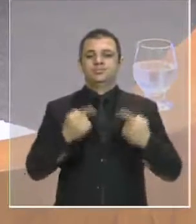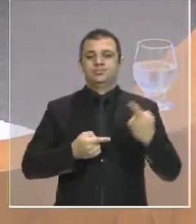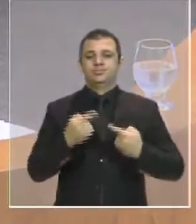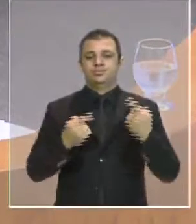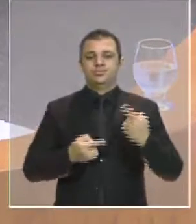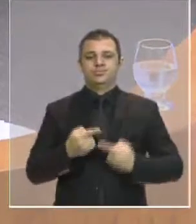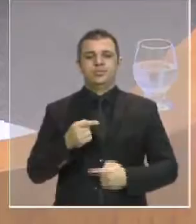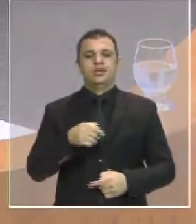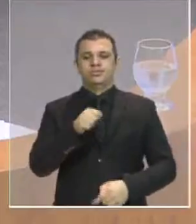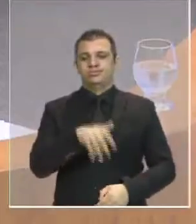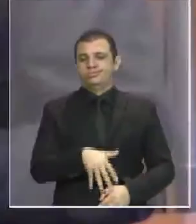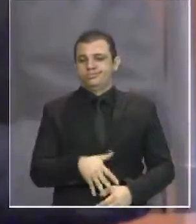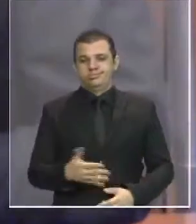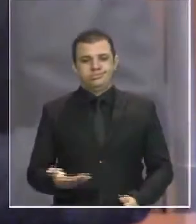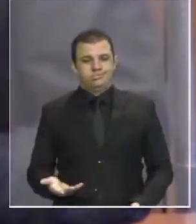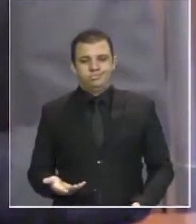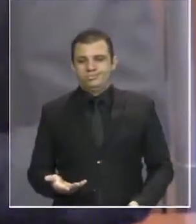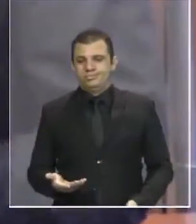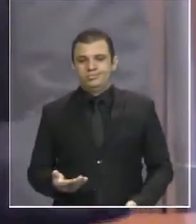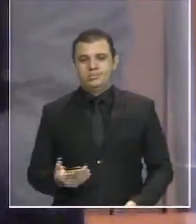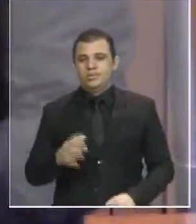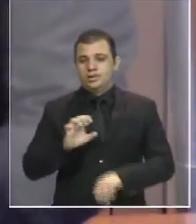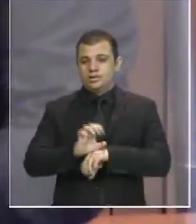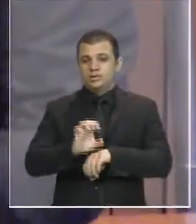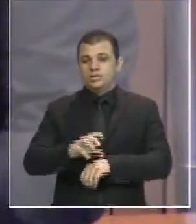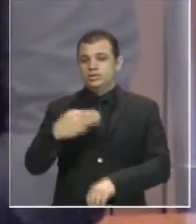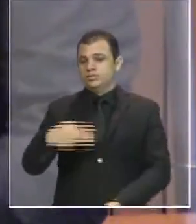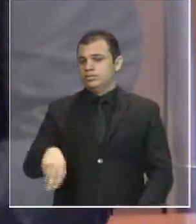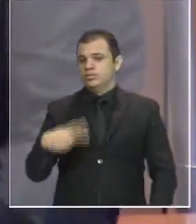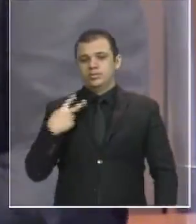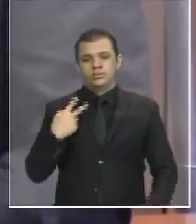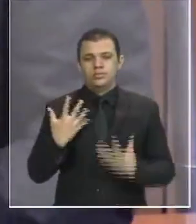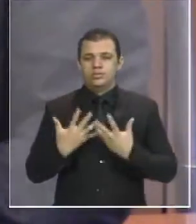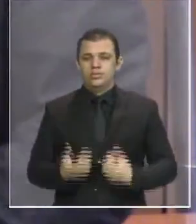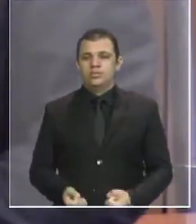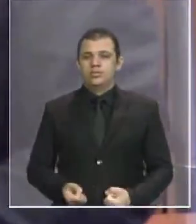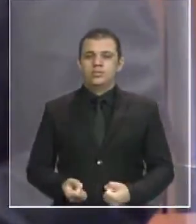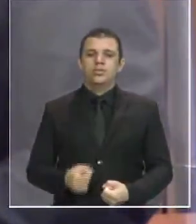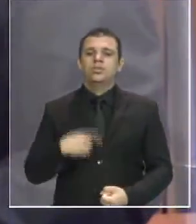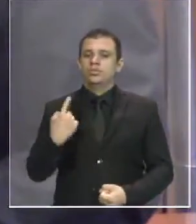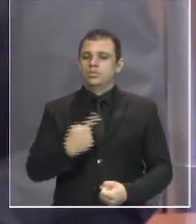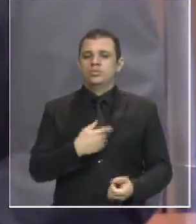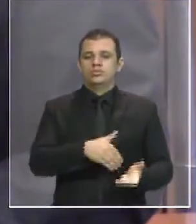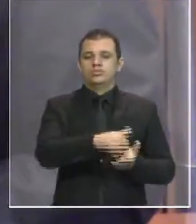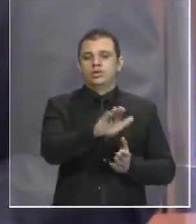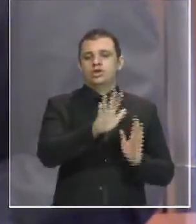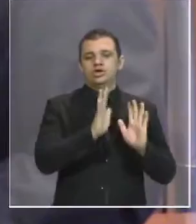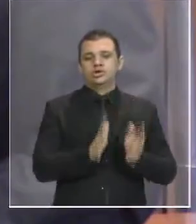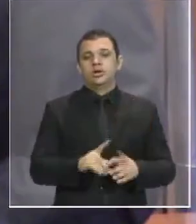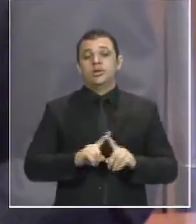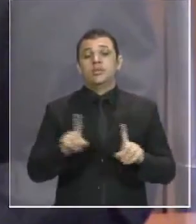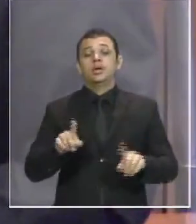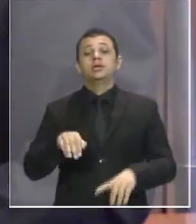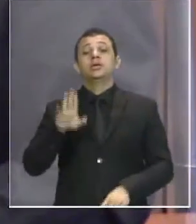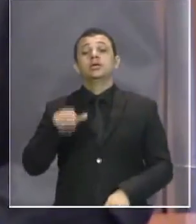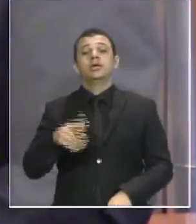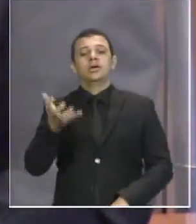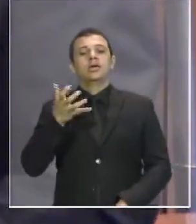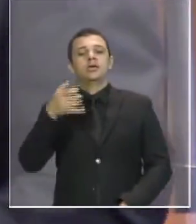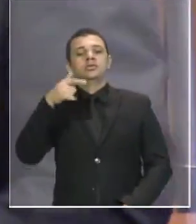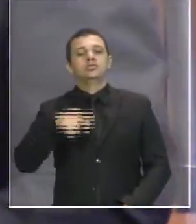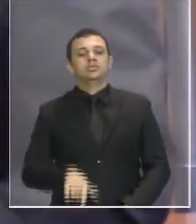Maranhão. Essa nós já varremos, mas infelizmente quem quer ressuscitar é um jovem político. E aqui a gente